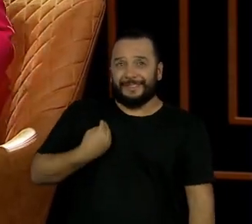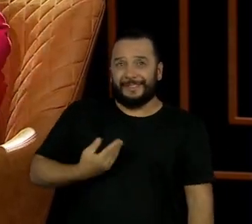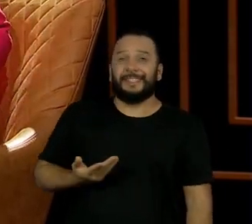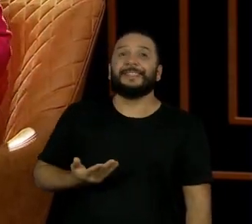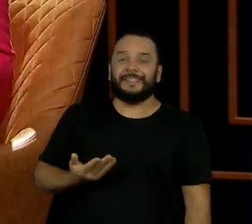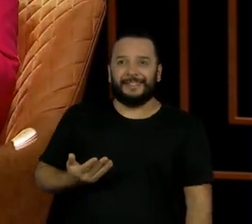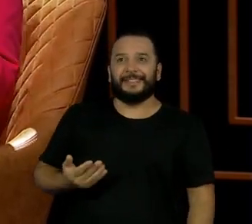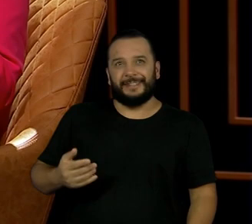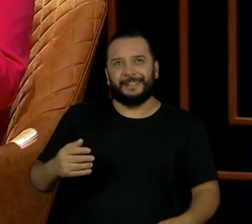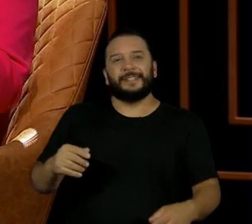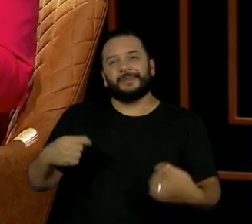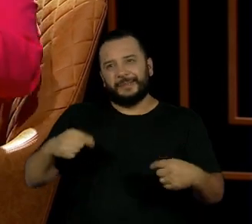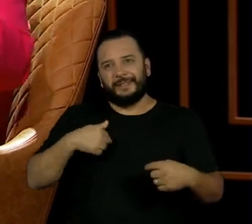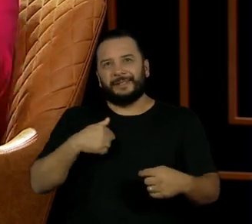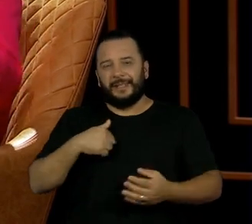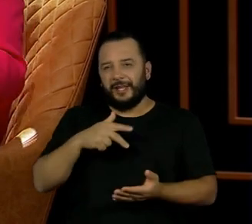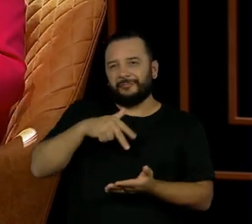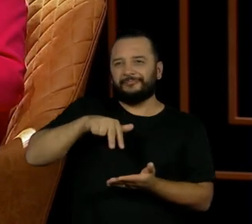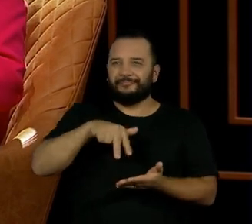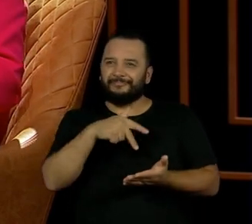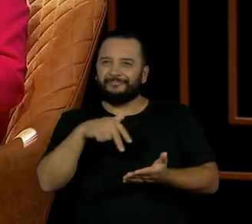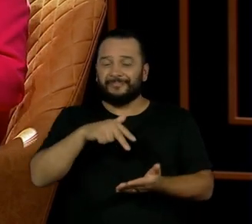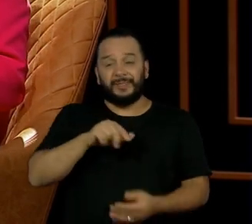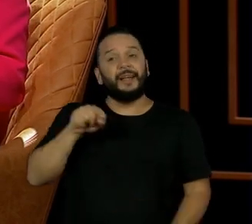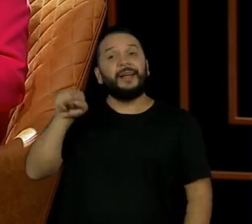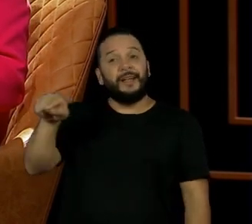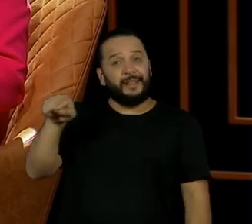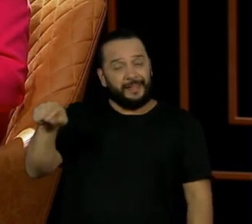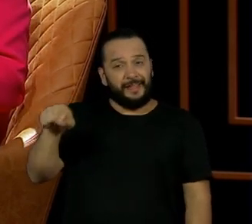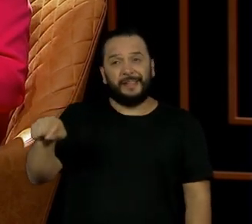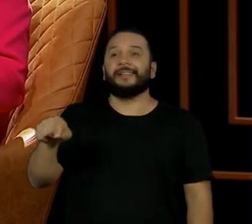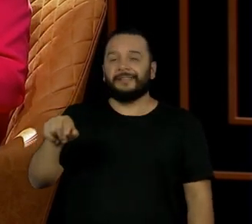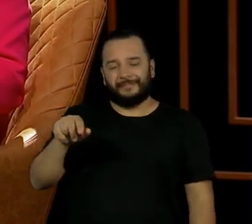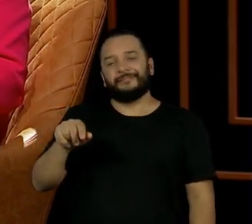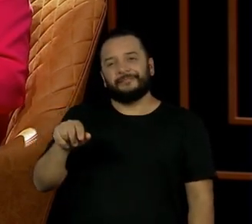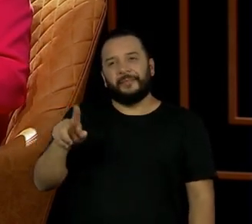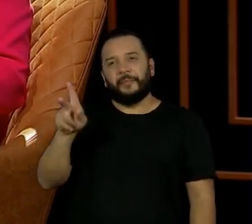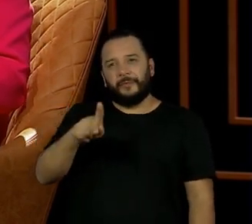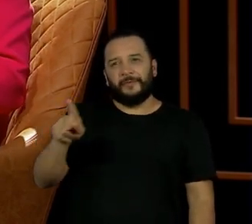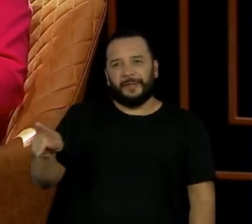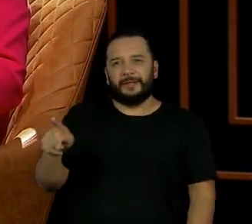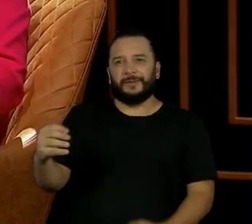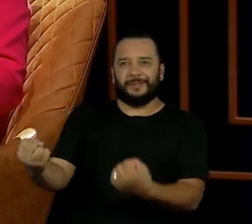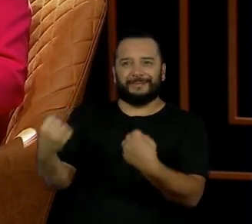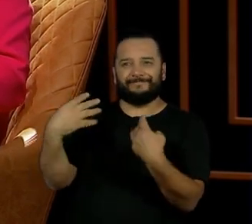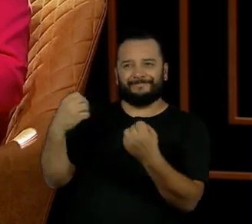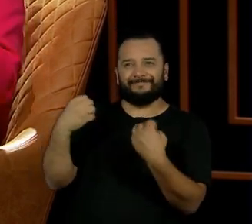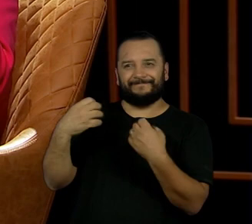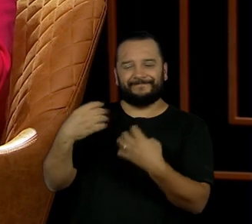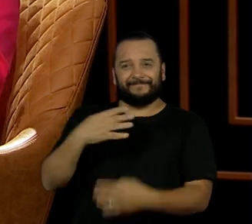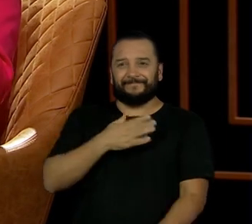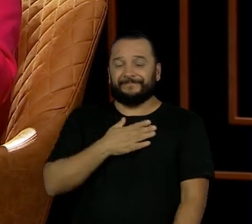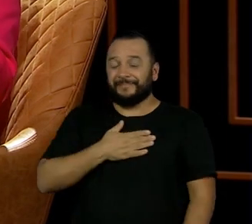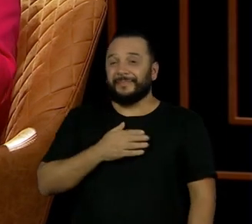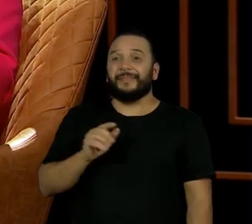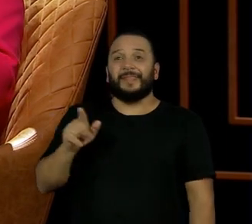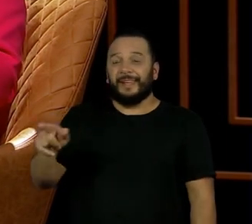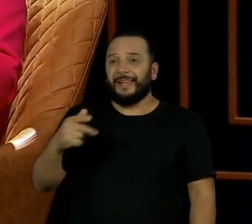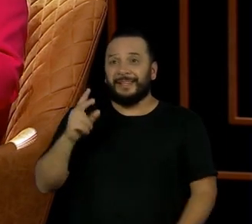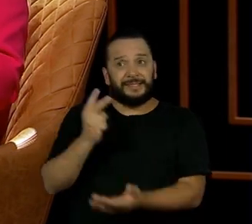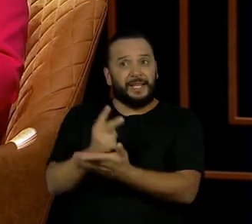falam tem que ter baile é que o Thaíde foi o meu professor assim um cara que sempre torceu cara do